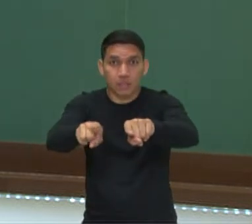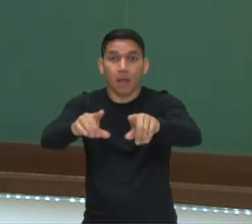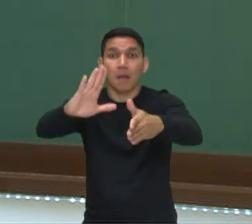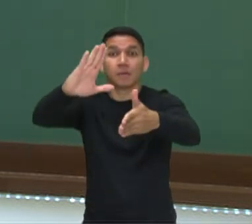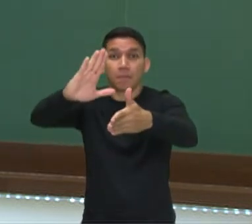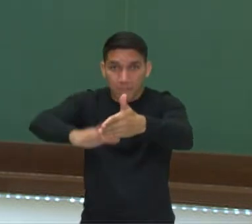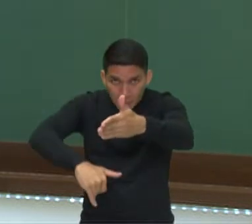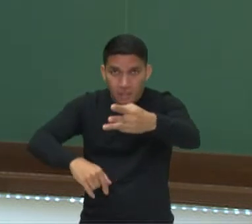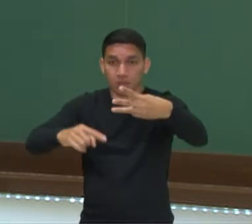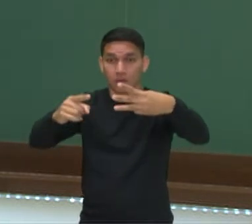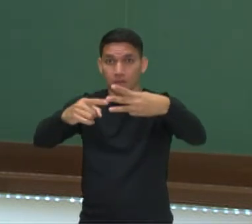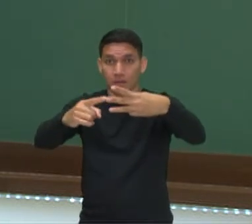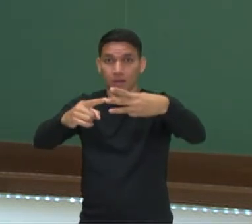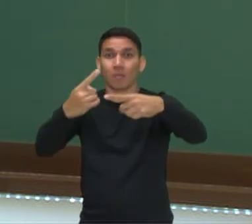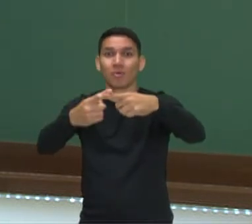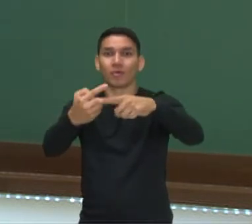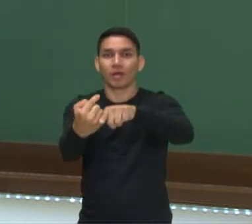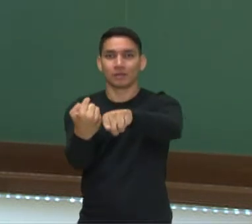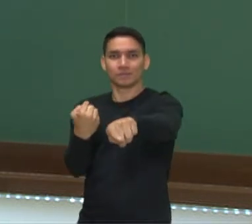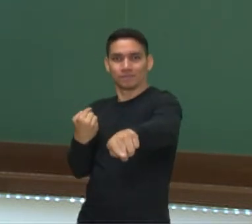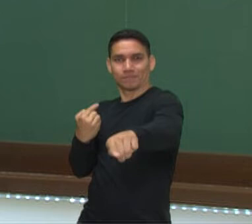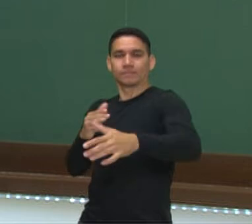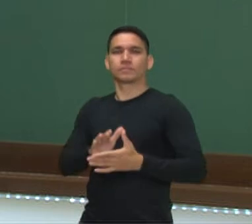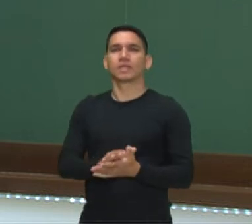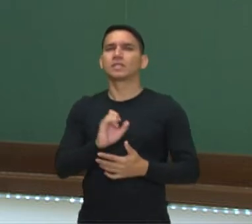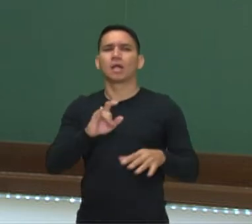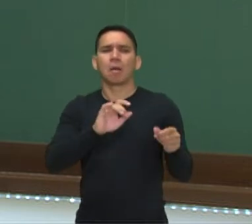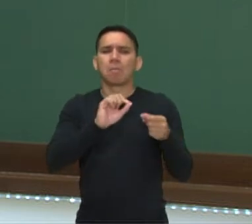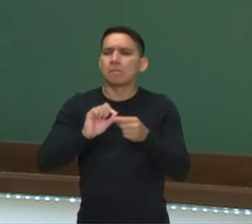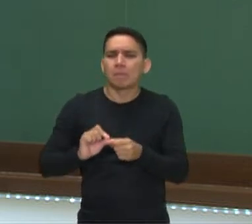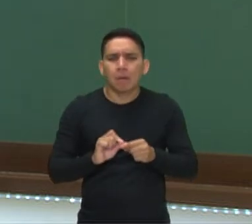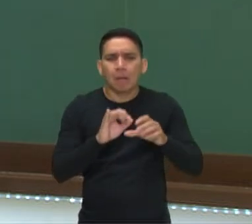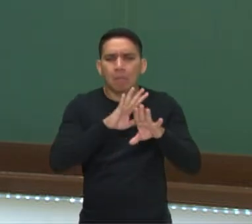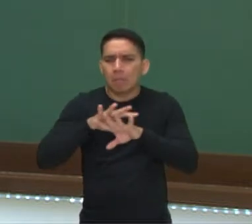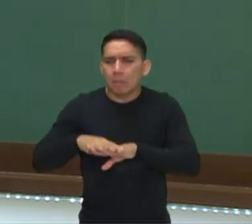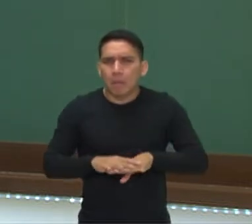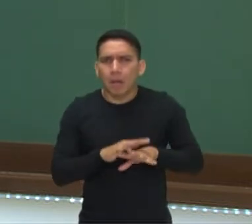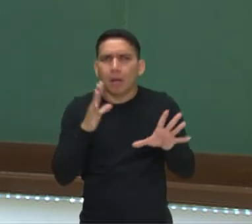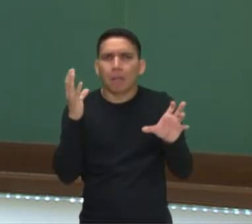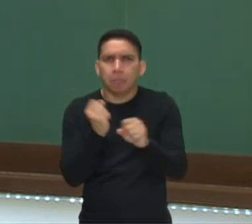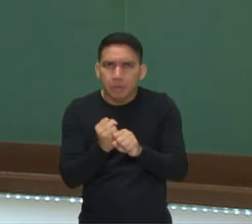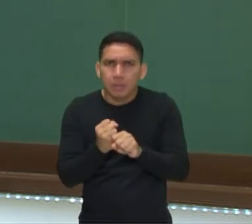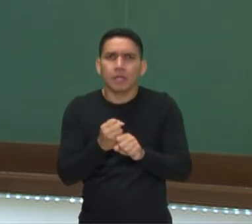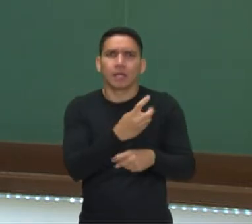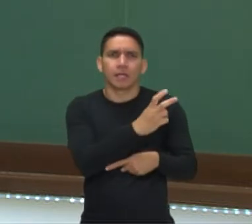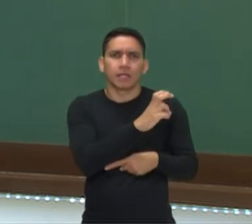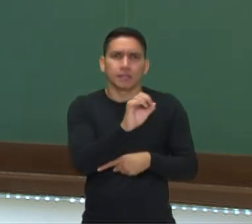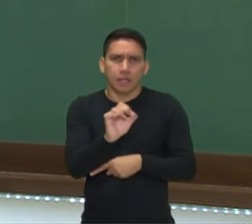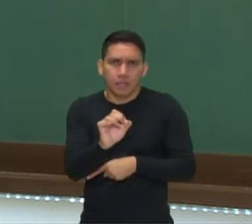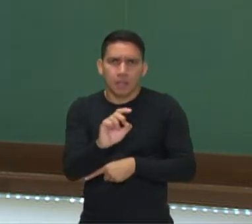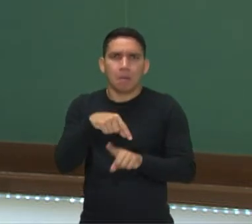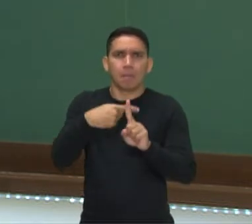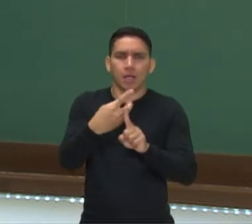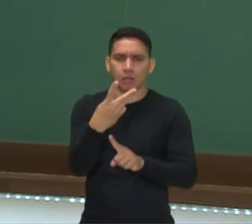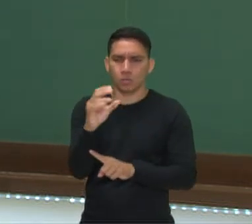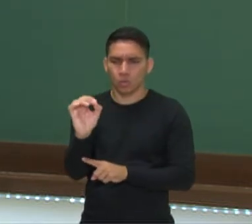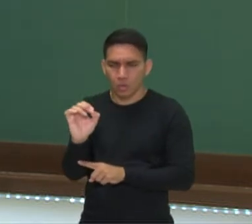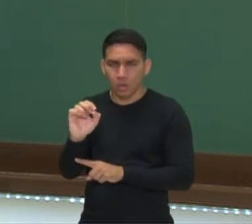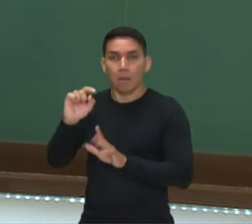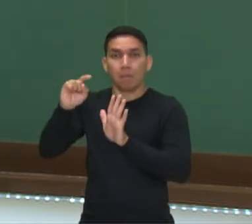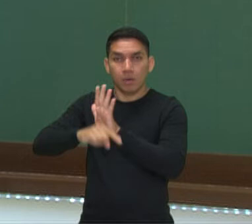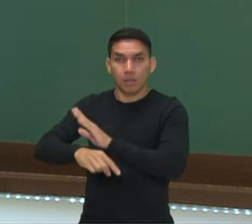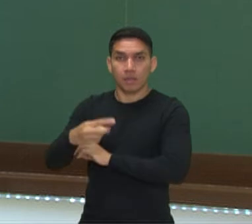oposto. Ou seja, se eu fizer essa continha, vai ficar 500 mais 200 menos 300, isso aqui fica igual a